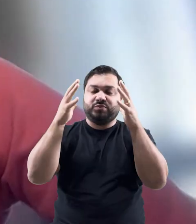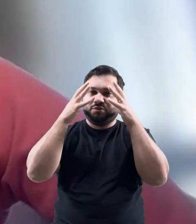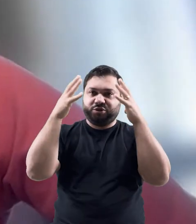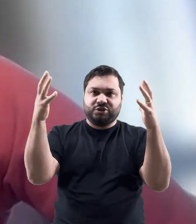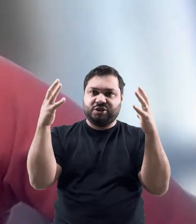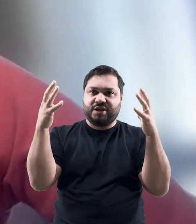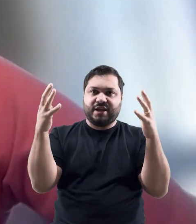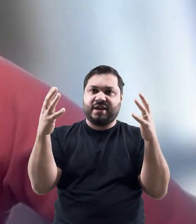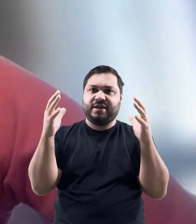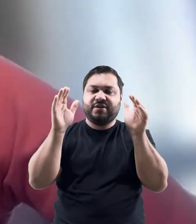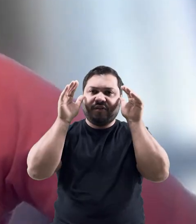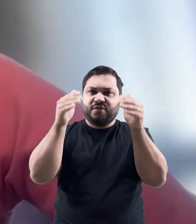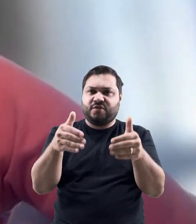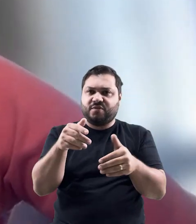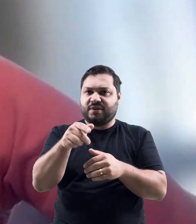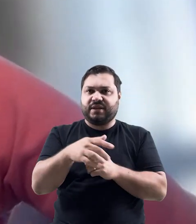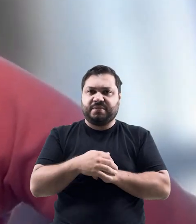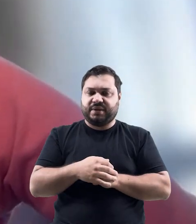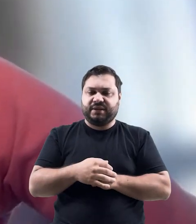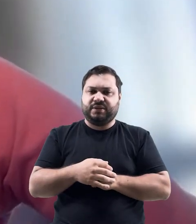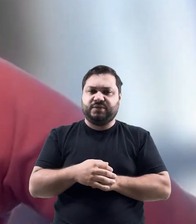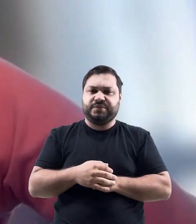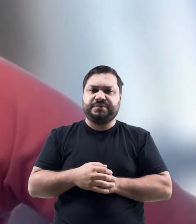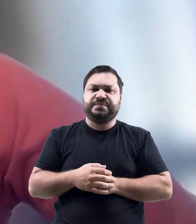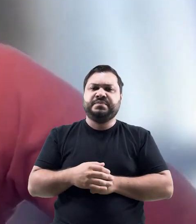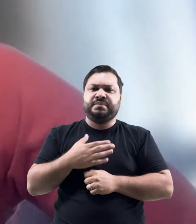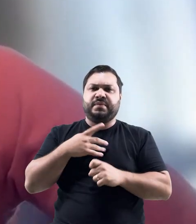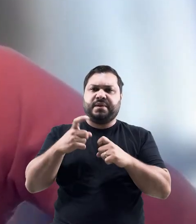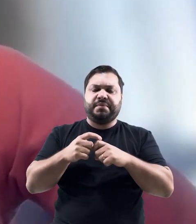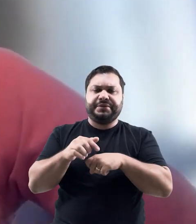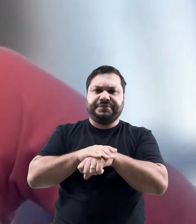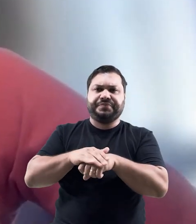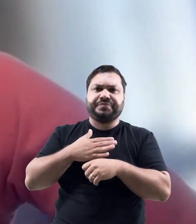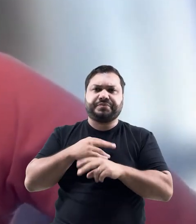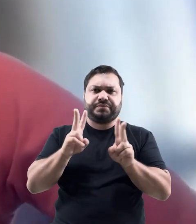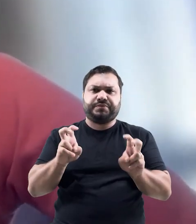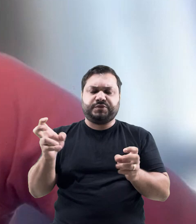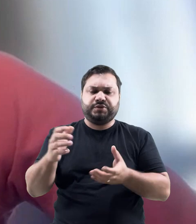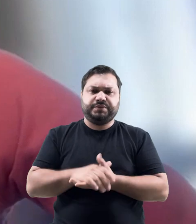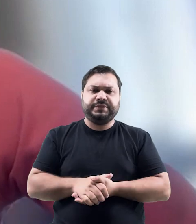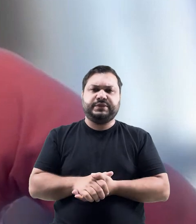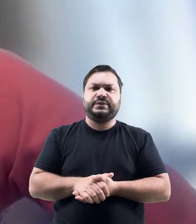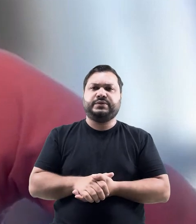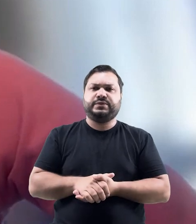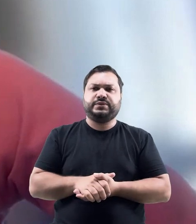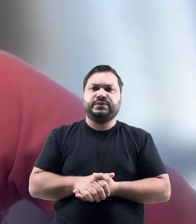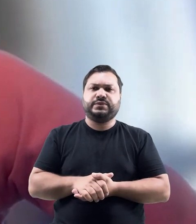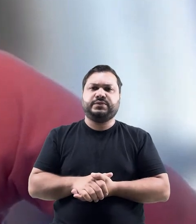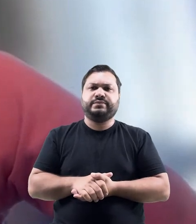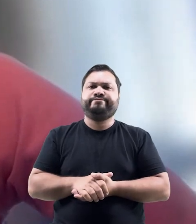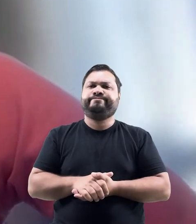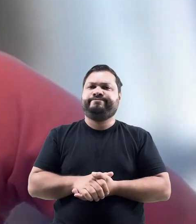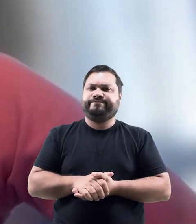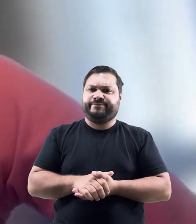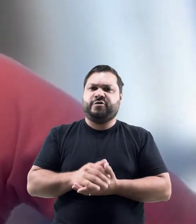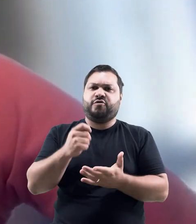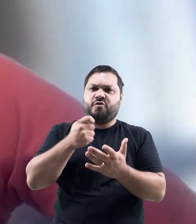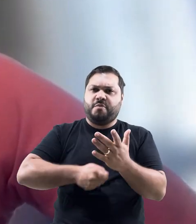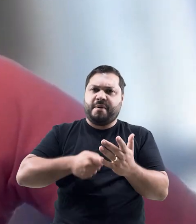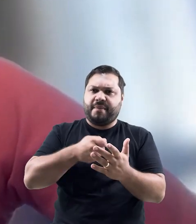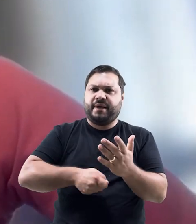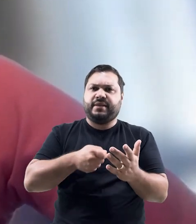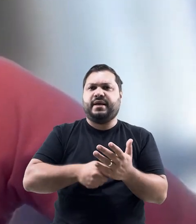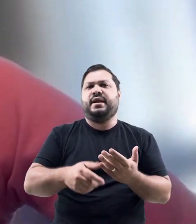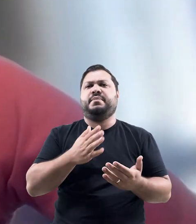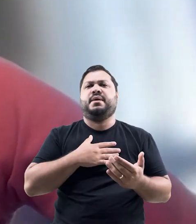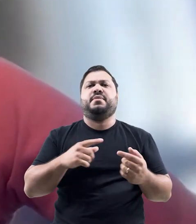né, muito voltada para aquilo ali, né, muito focada. A minha médica até conversou comigo sobre isso. E assim, foi uma batalha para